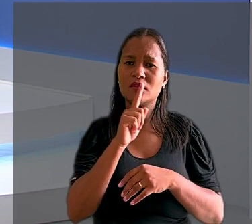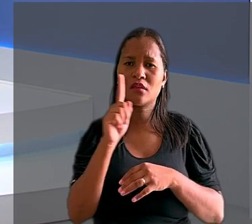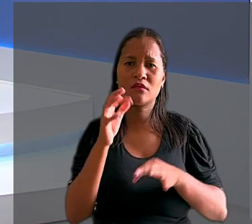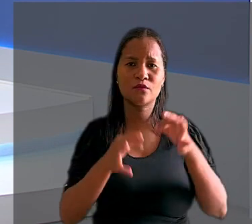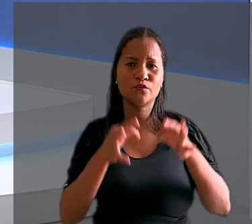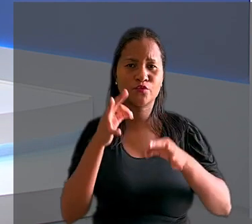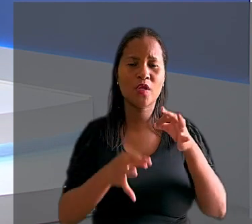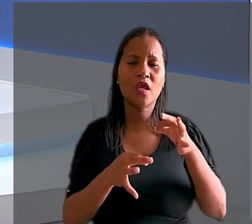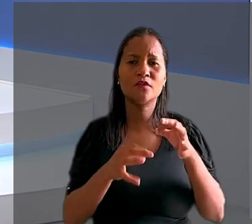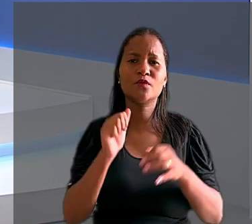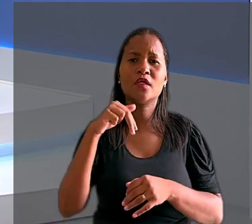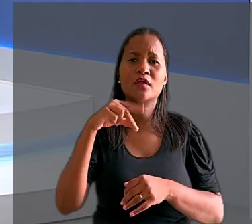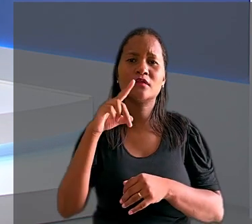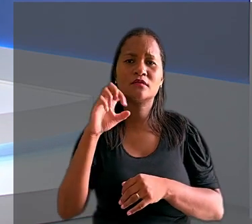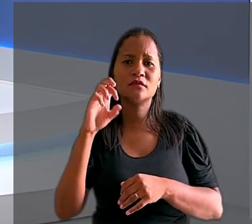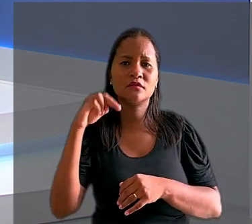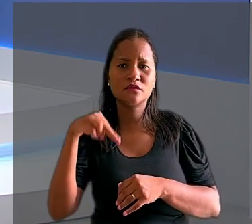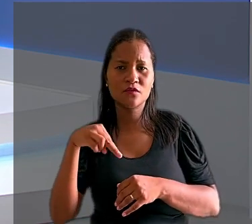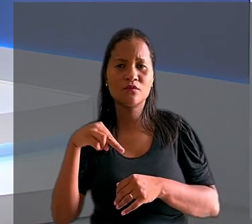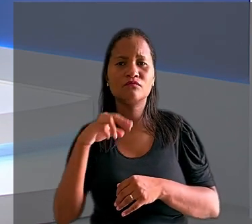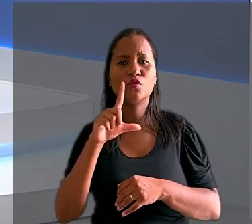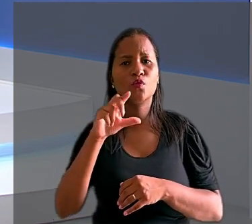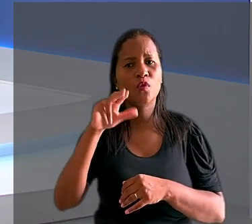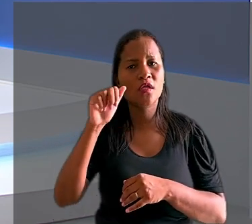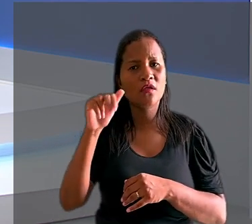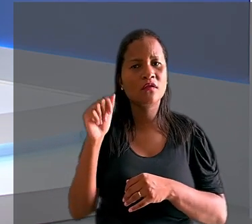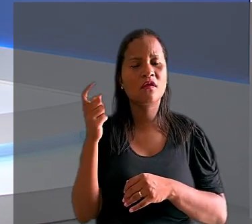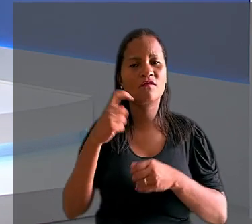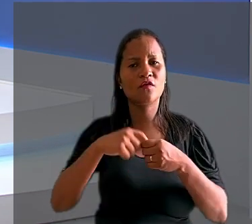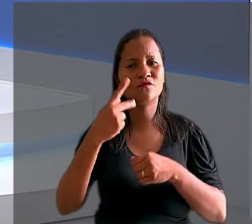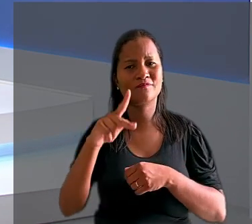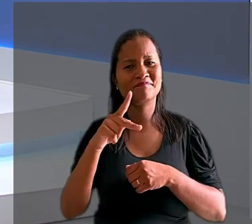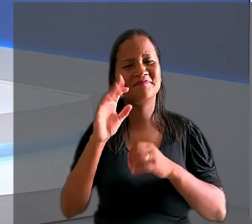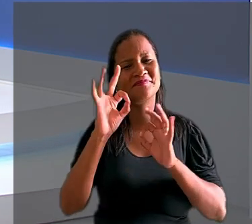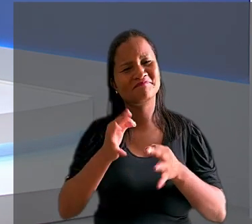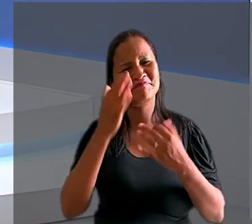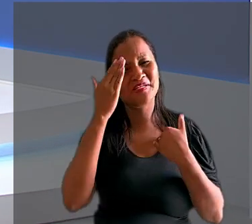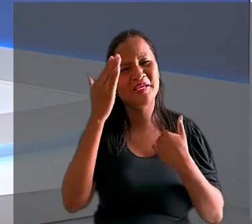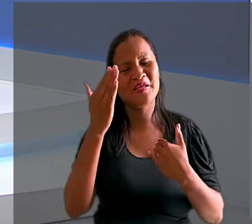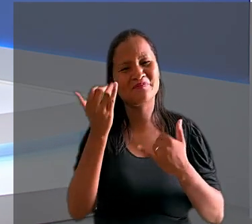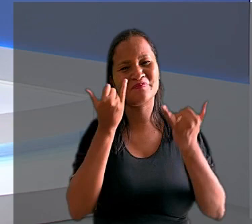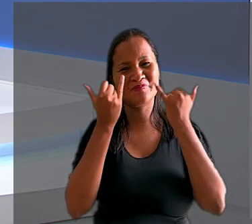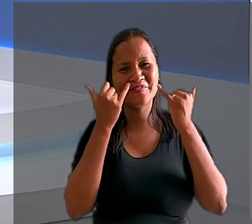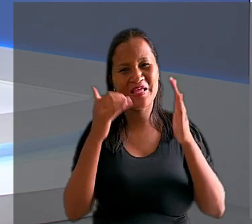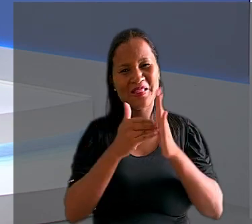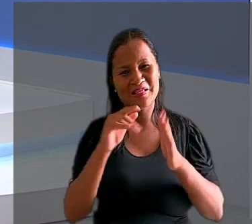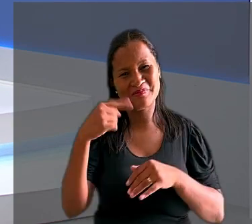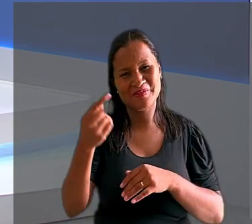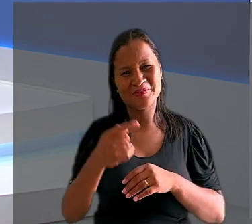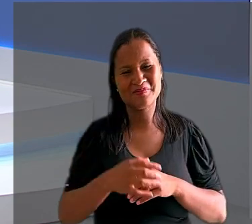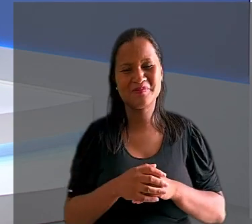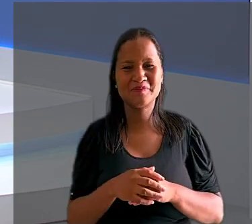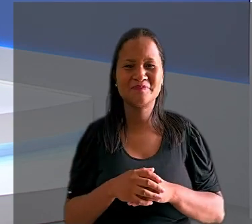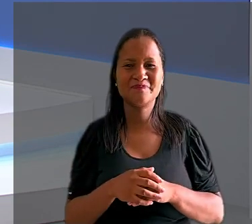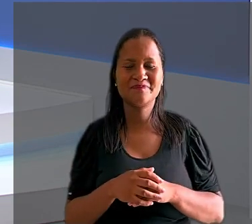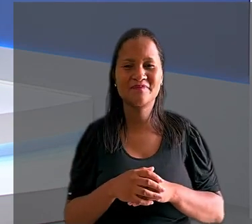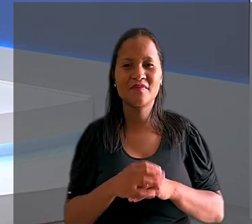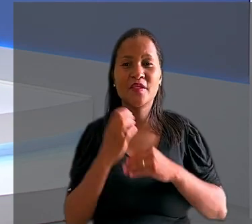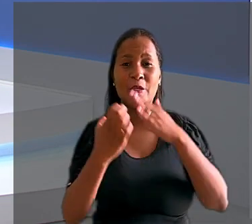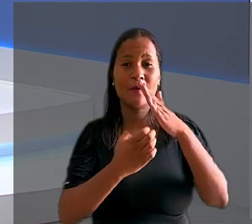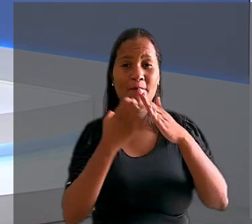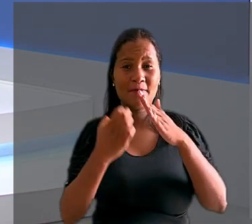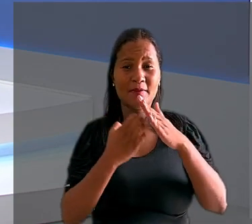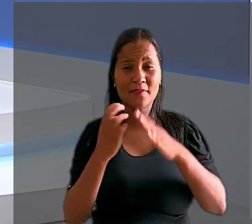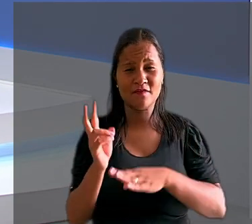com vocês. Tá certo, Pablo. Muito obrigada pelas informações e até a próxima. E uma empresa de vigilância e segurança